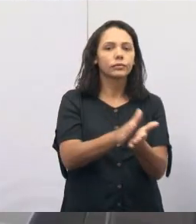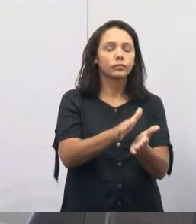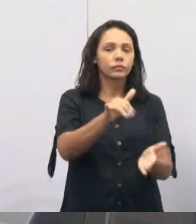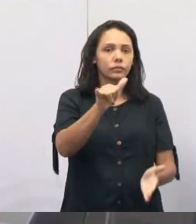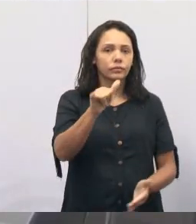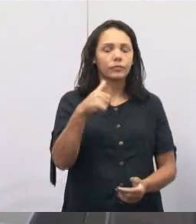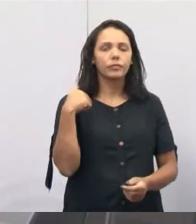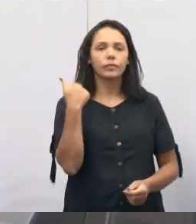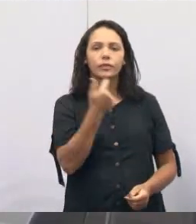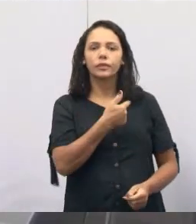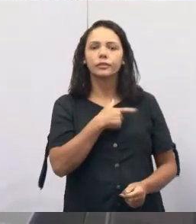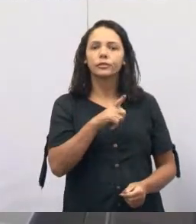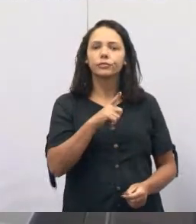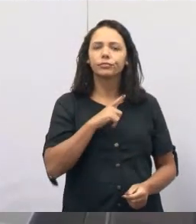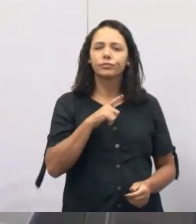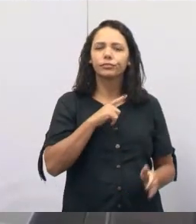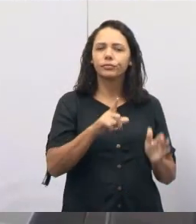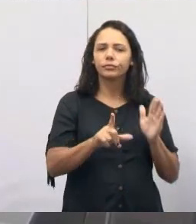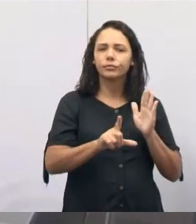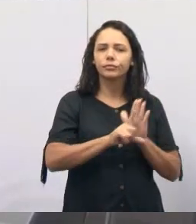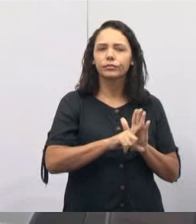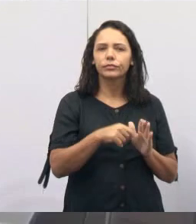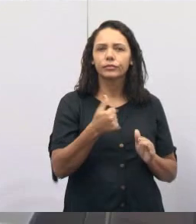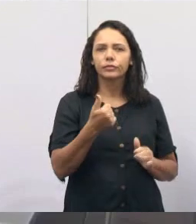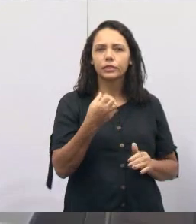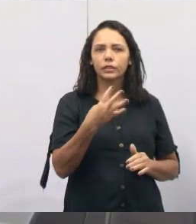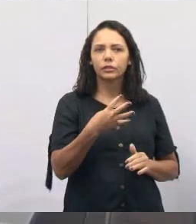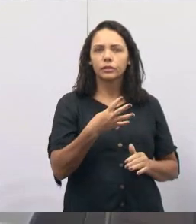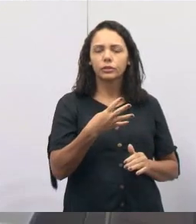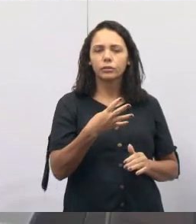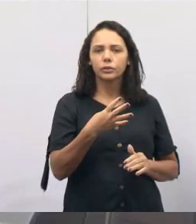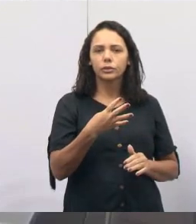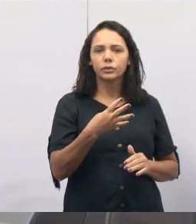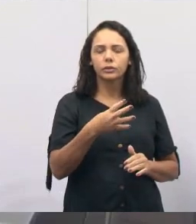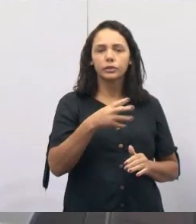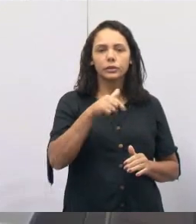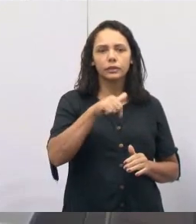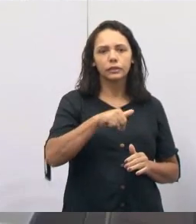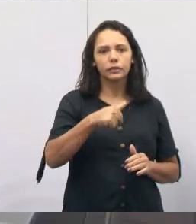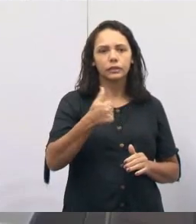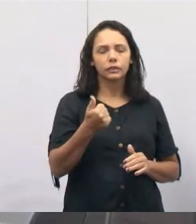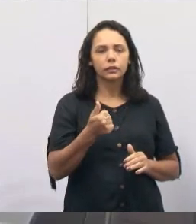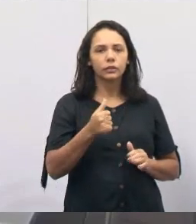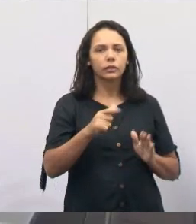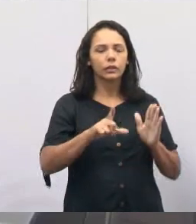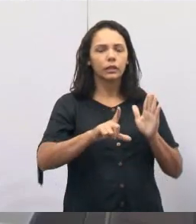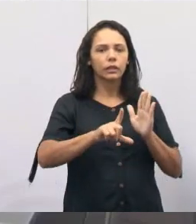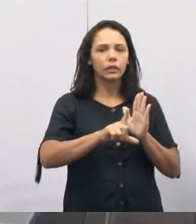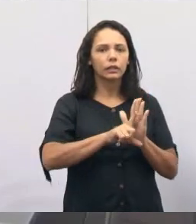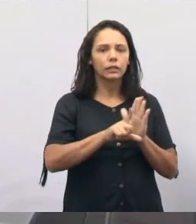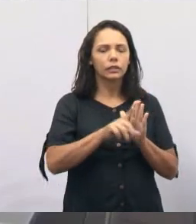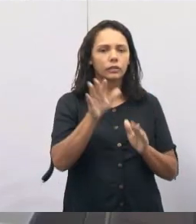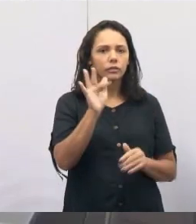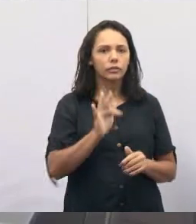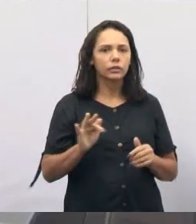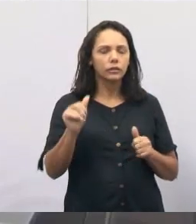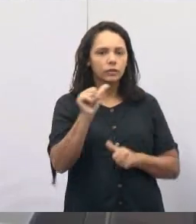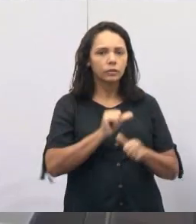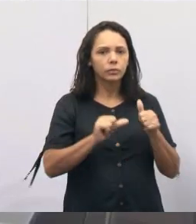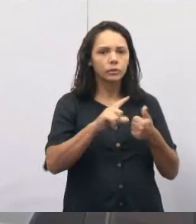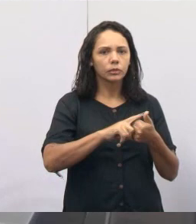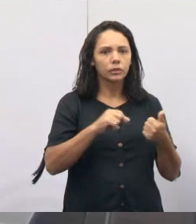Nós tivemos, com a Lei 14.071, a Lei Federal, que alterou o artigo 282